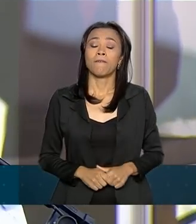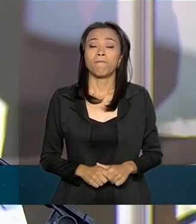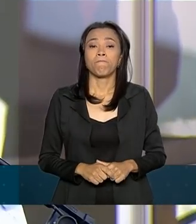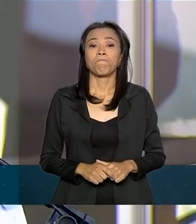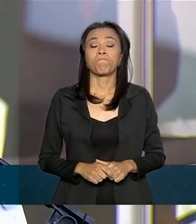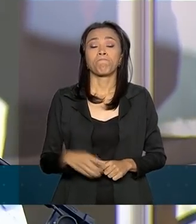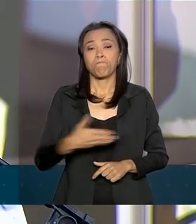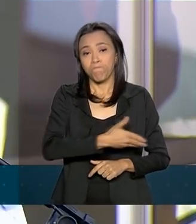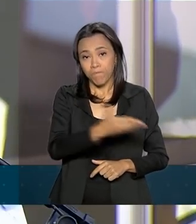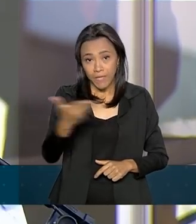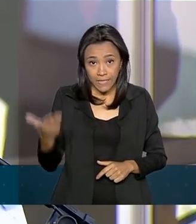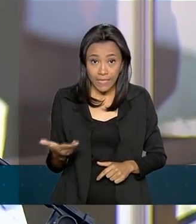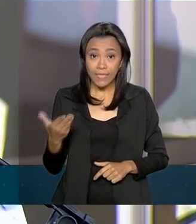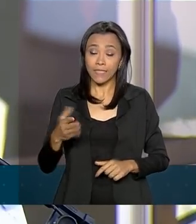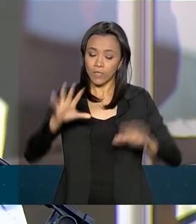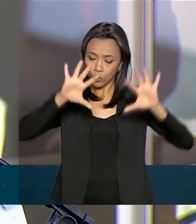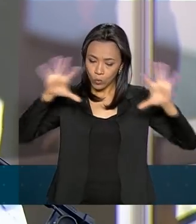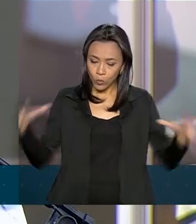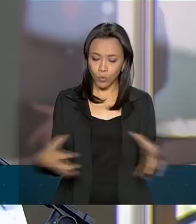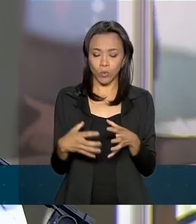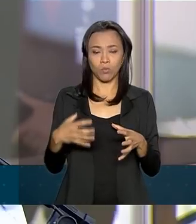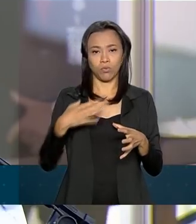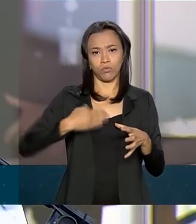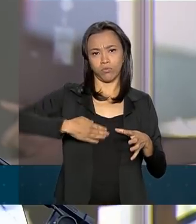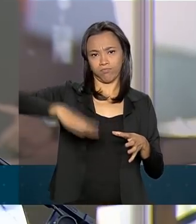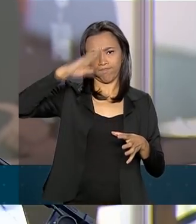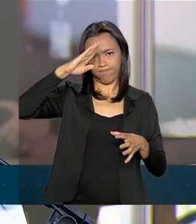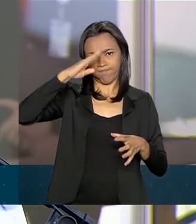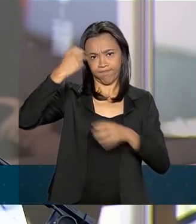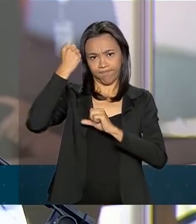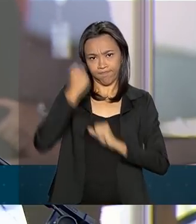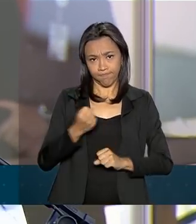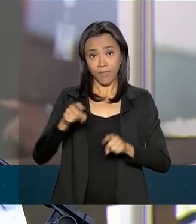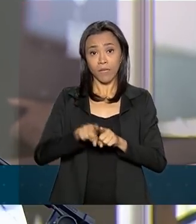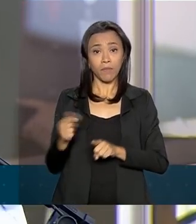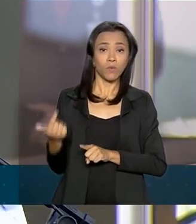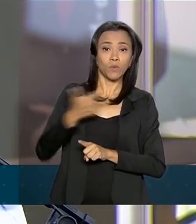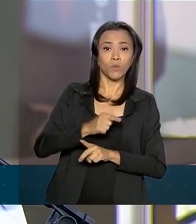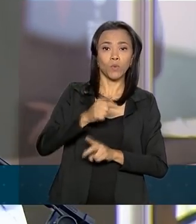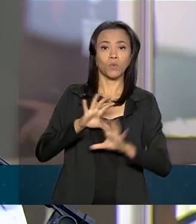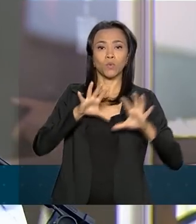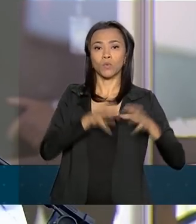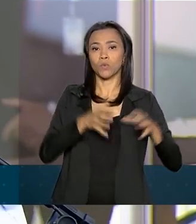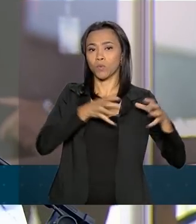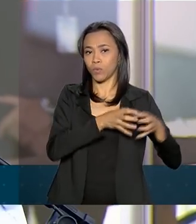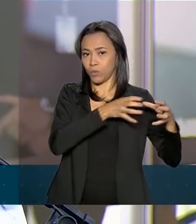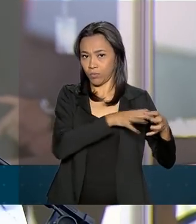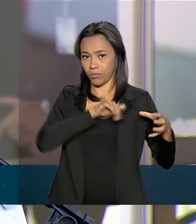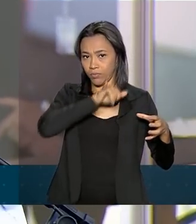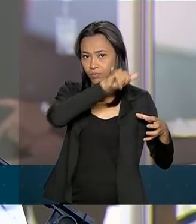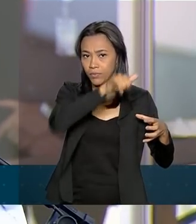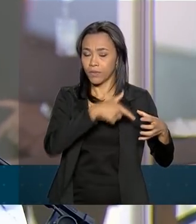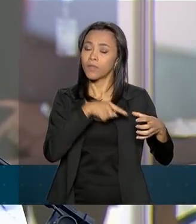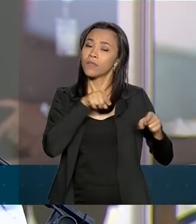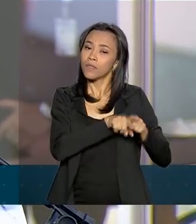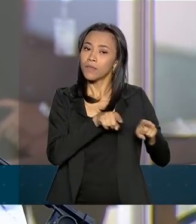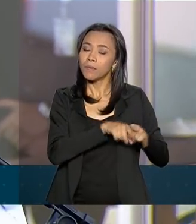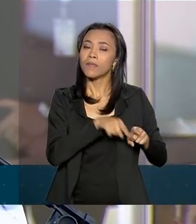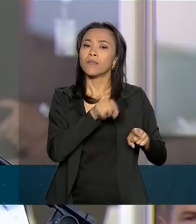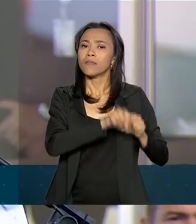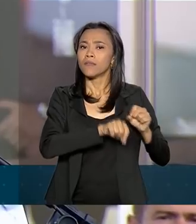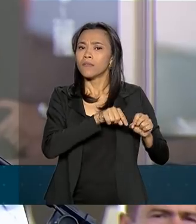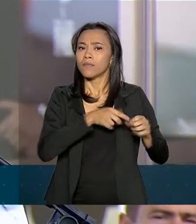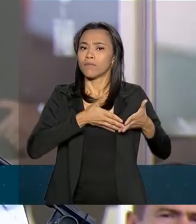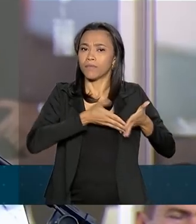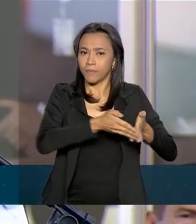senhoras e senhores integrantes do Exército Brasileiro e das demais Forças Armadas, senhoras e senhores, sem antes